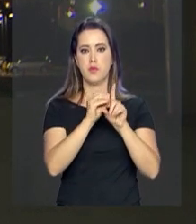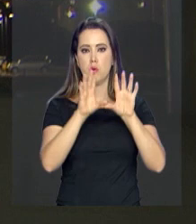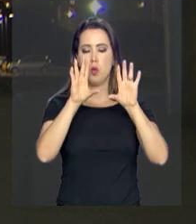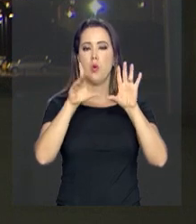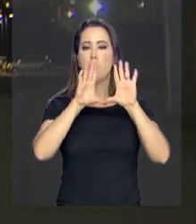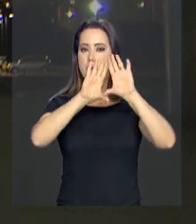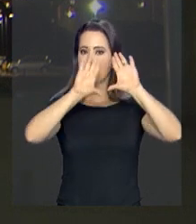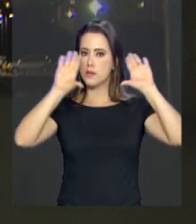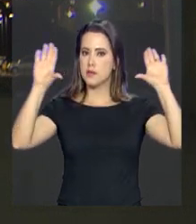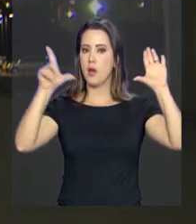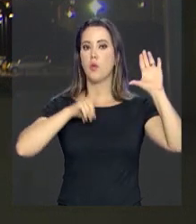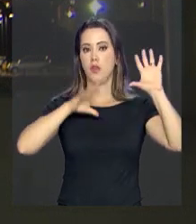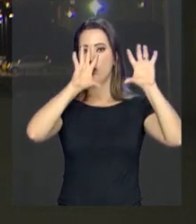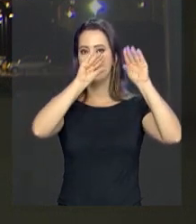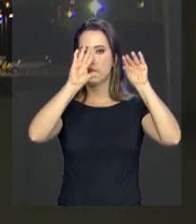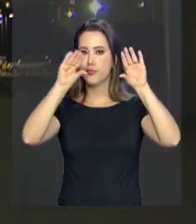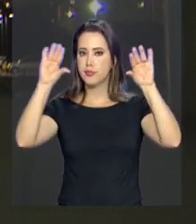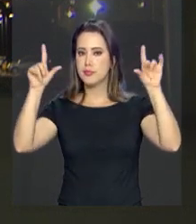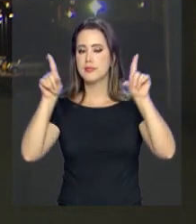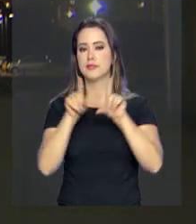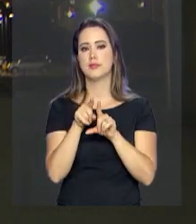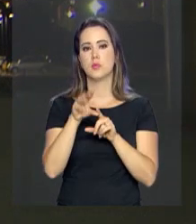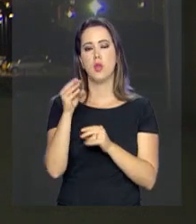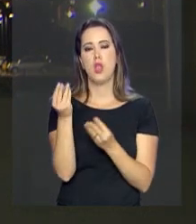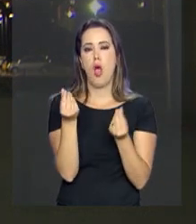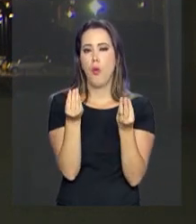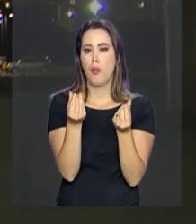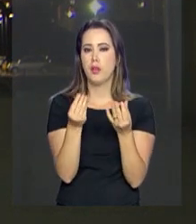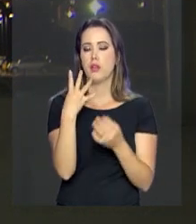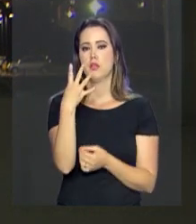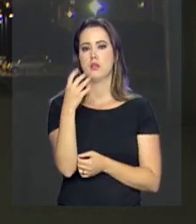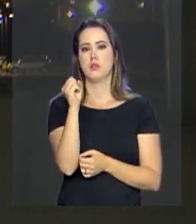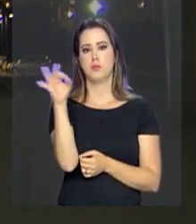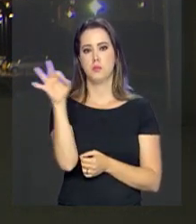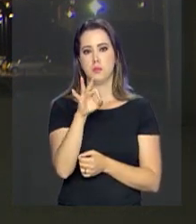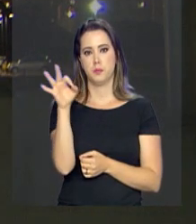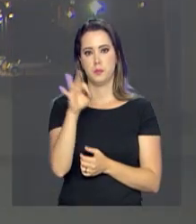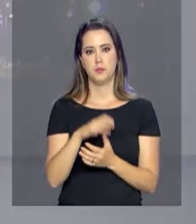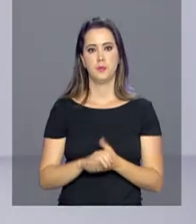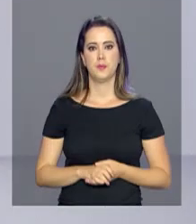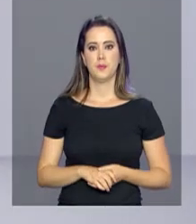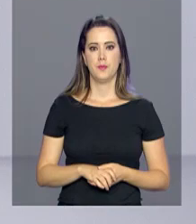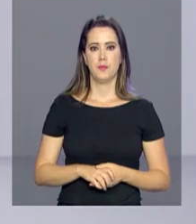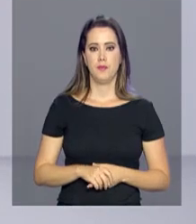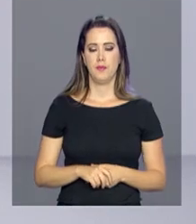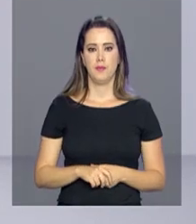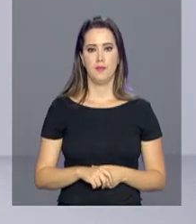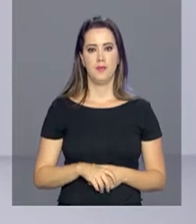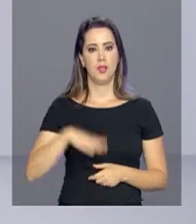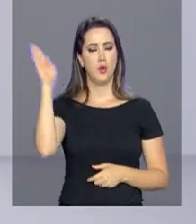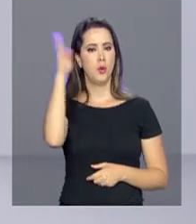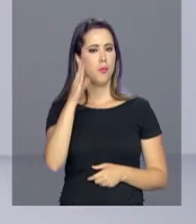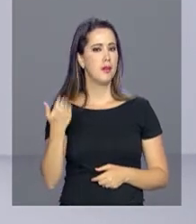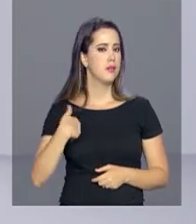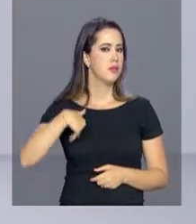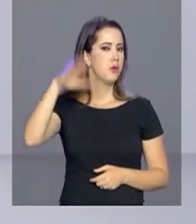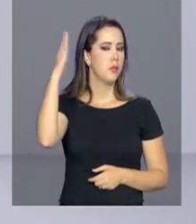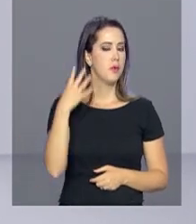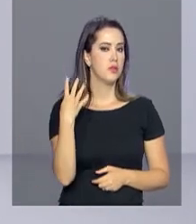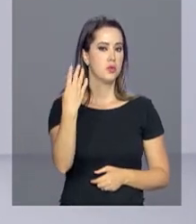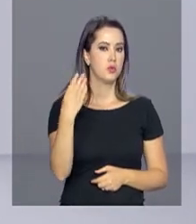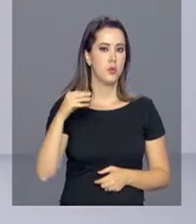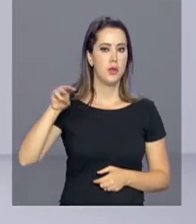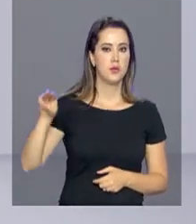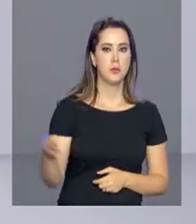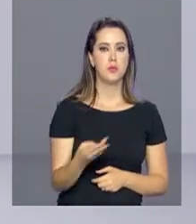nublado ea umidade relativa do ar está em 48% no brasil mais de quatro milhões e meio